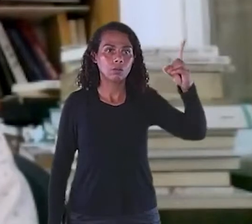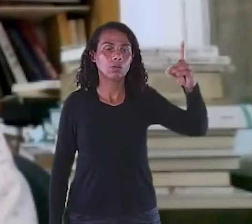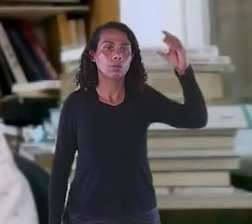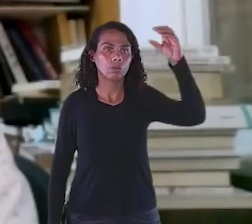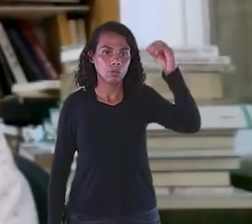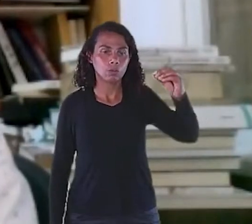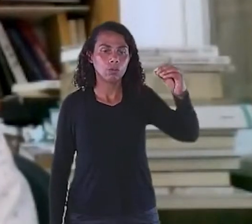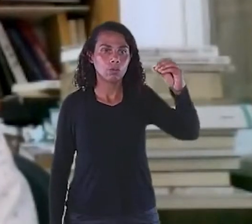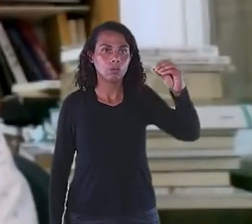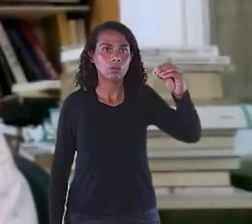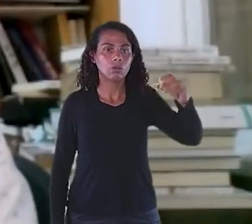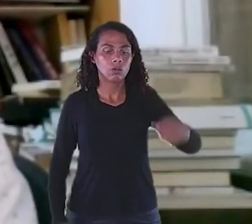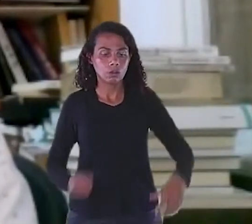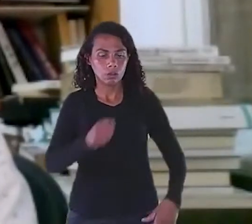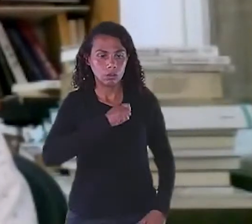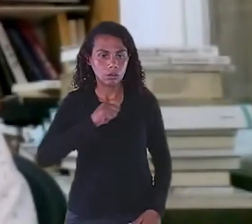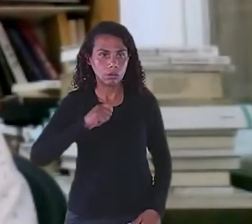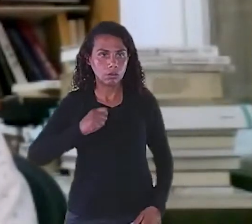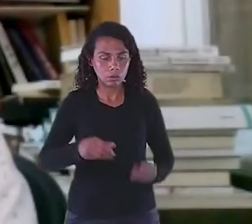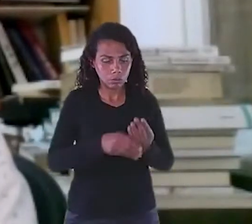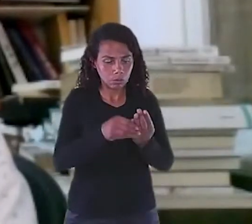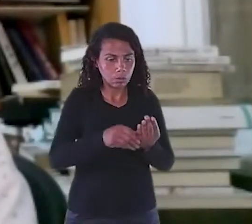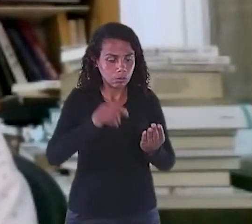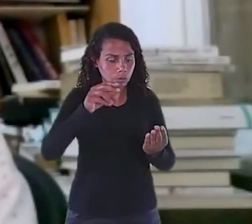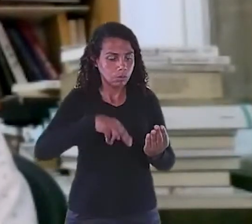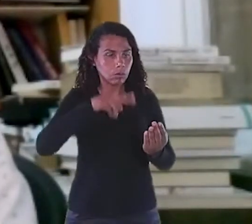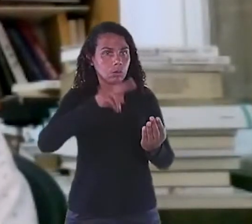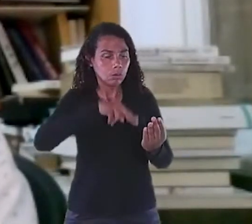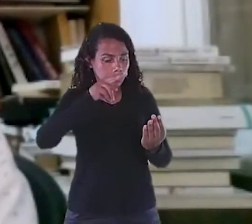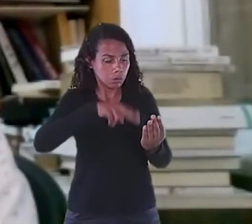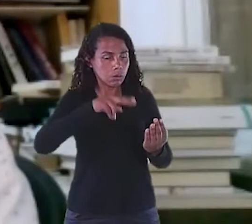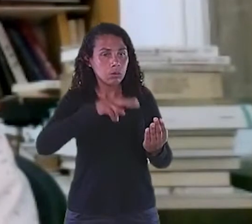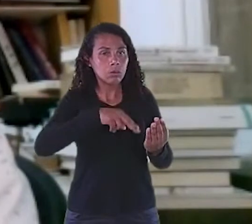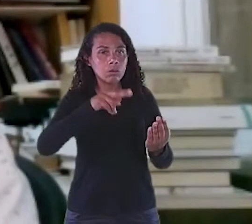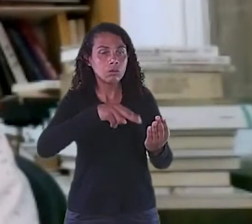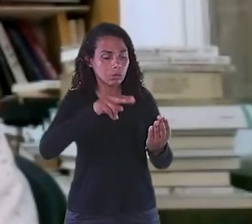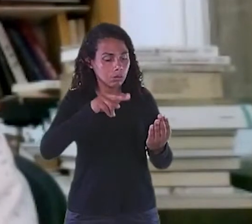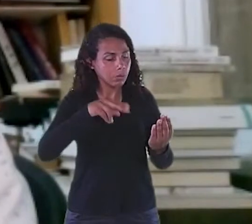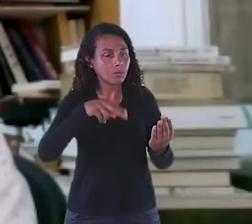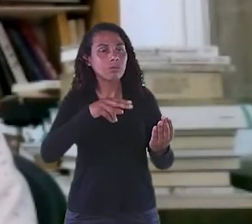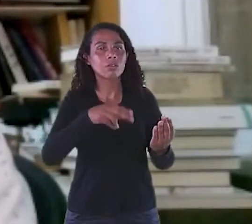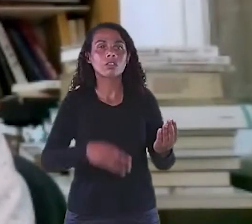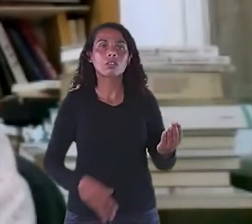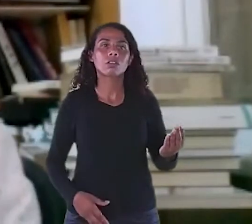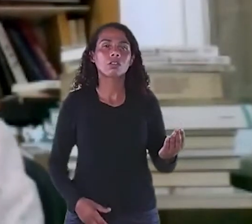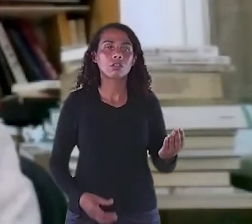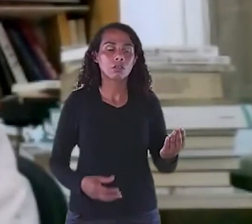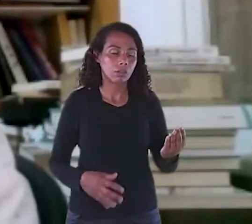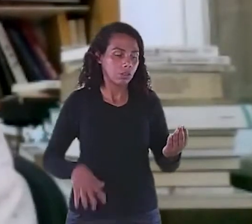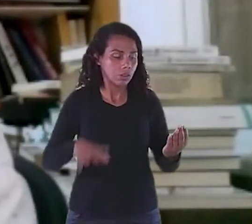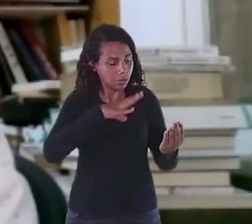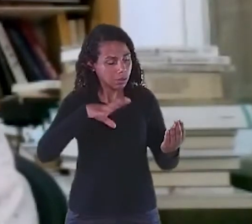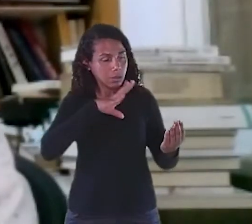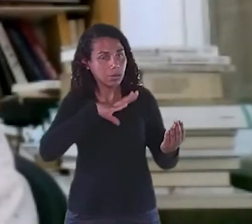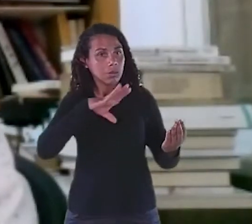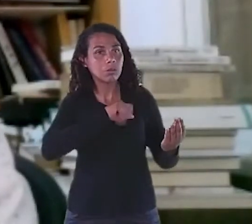sabe? Você ia lendo aquele livro, de repente aparecia, sei lá, Fernando Pessoa. Você corria para ler Fernando Pessoa, aparecia